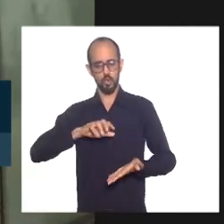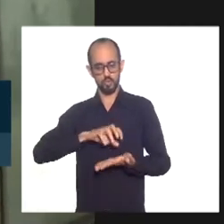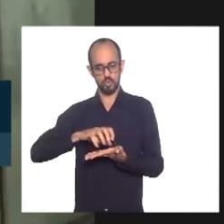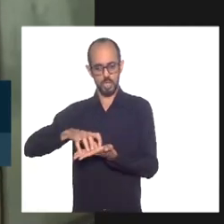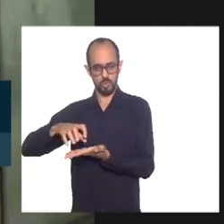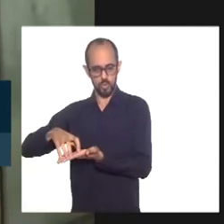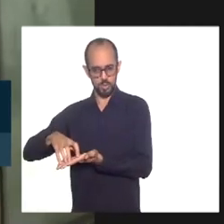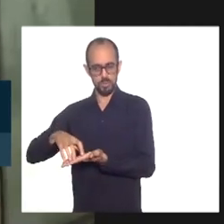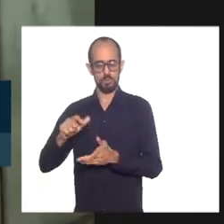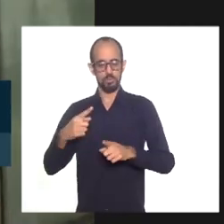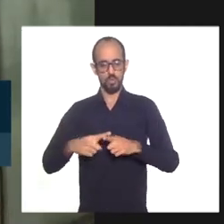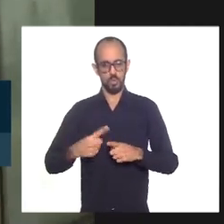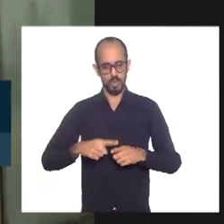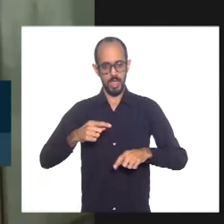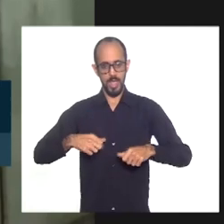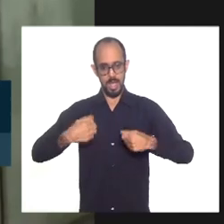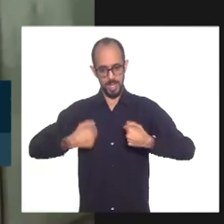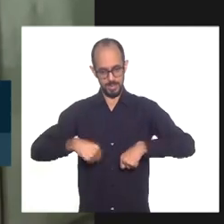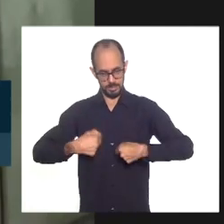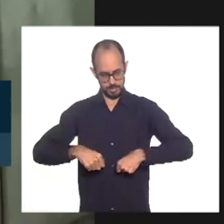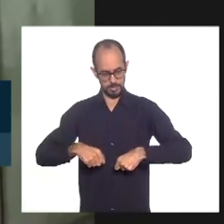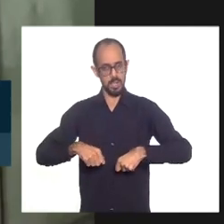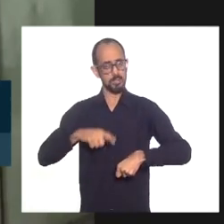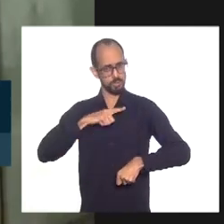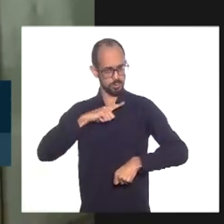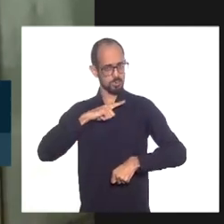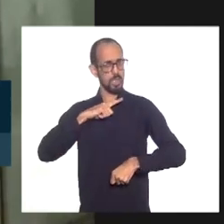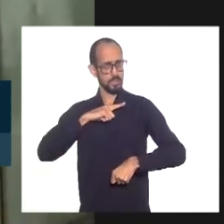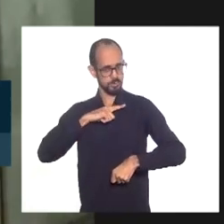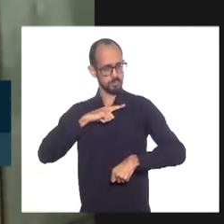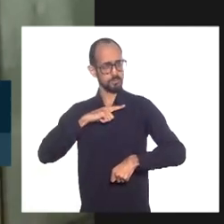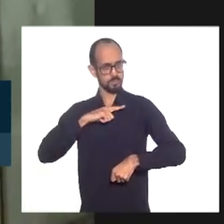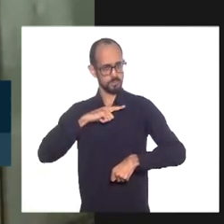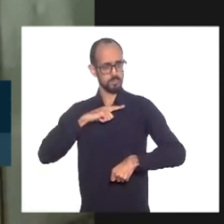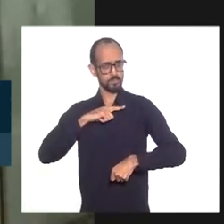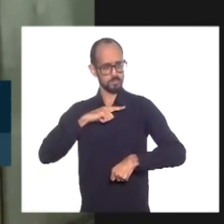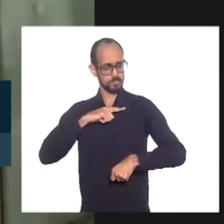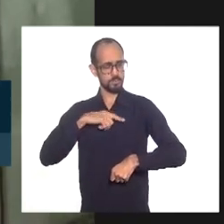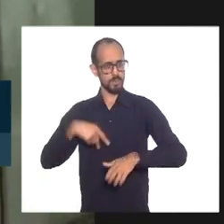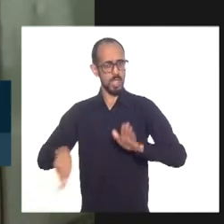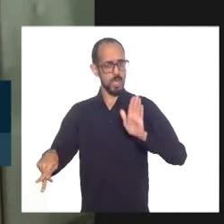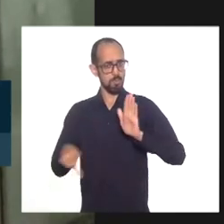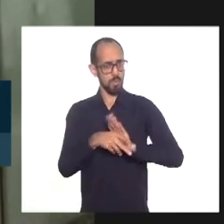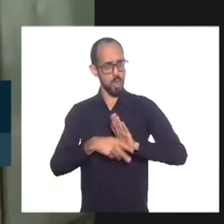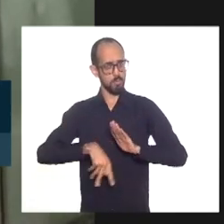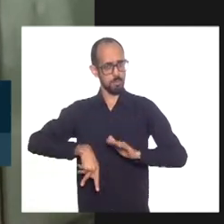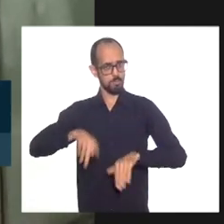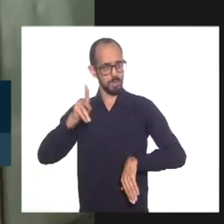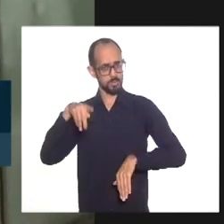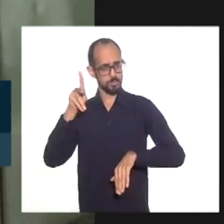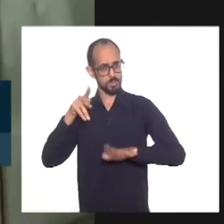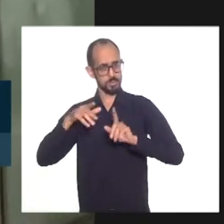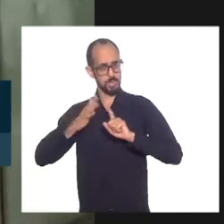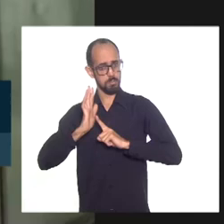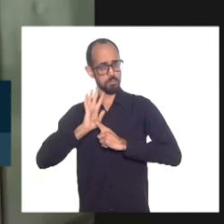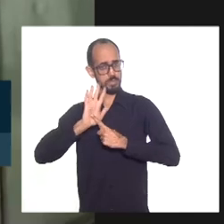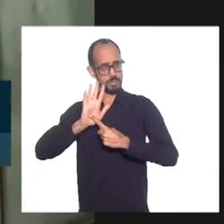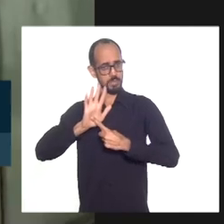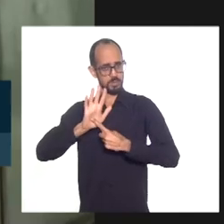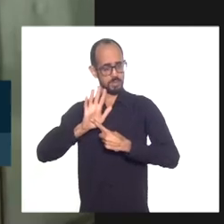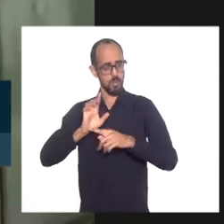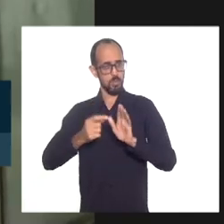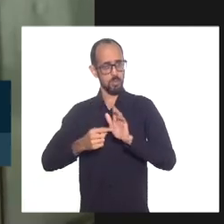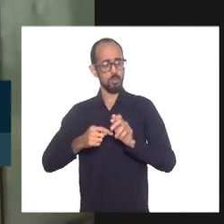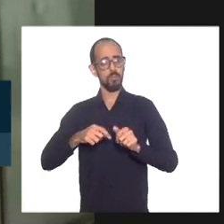porque, na realidade, a demanda né, para o setor, a própria Petrobras, na apresentação dela, apresentou essa